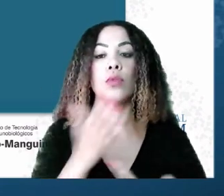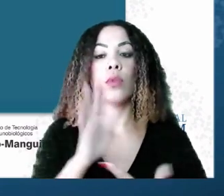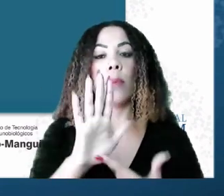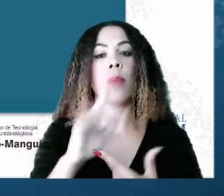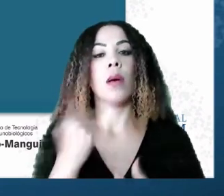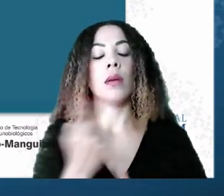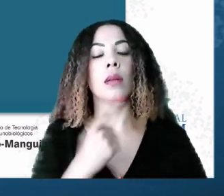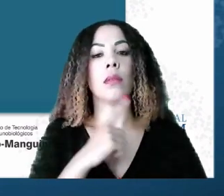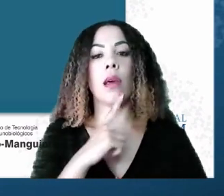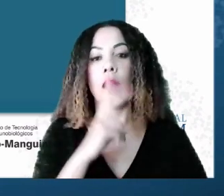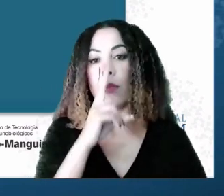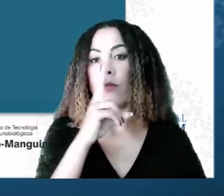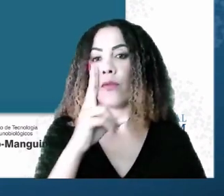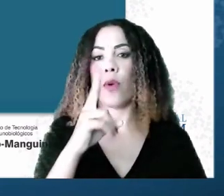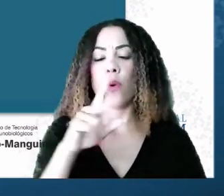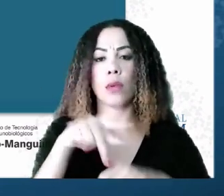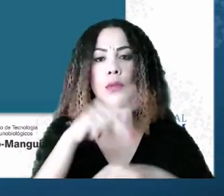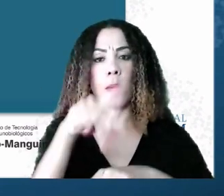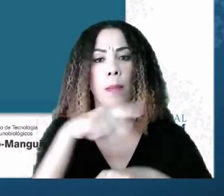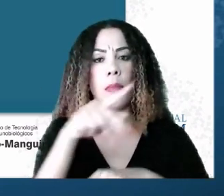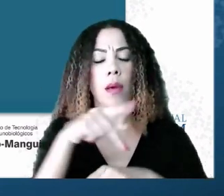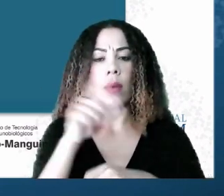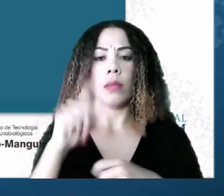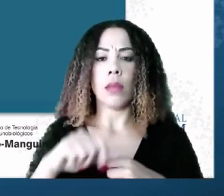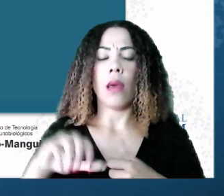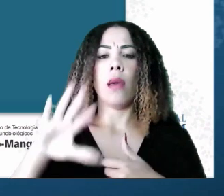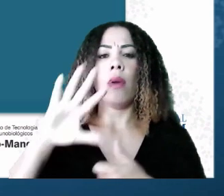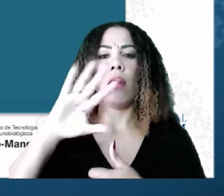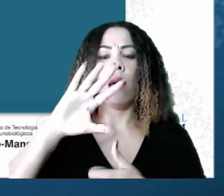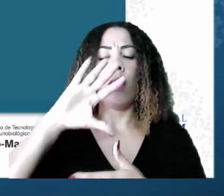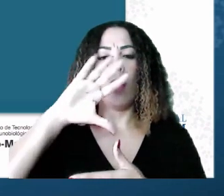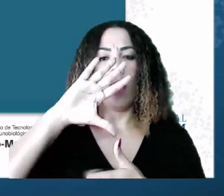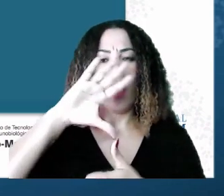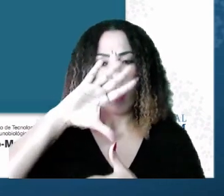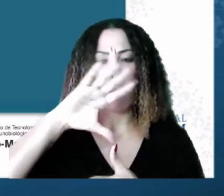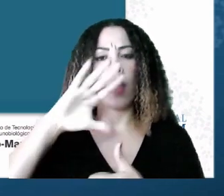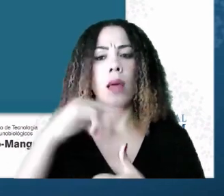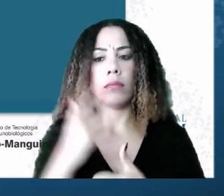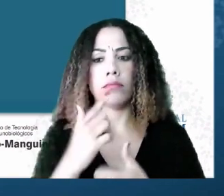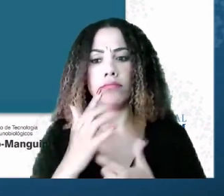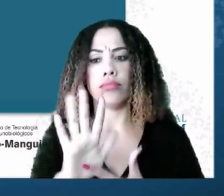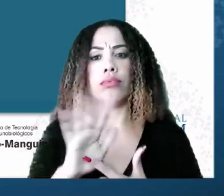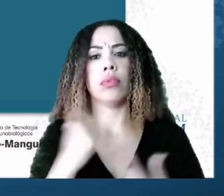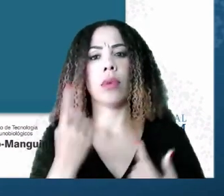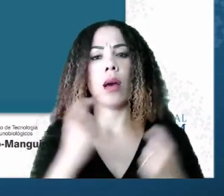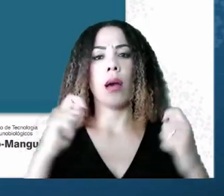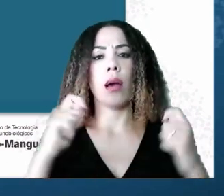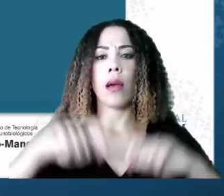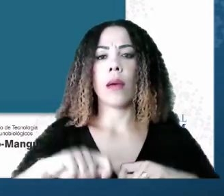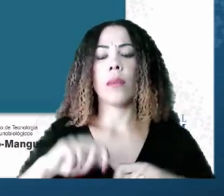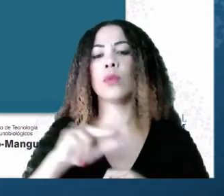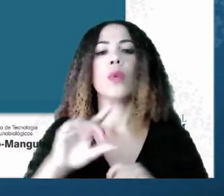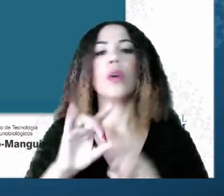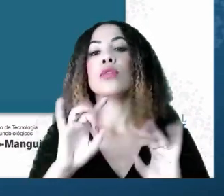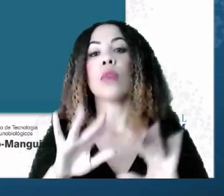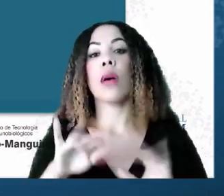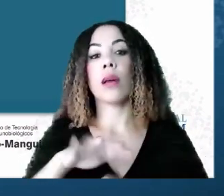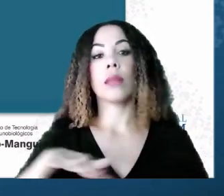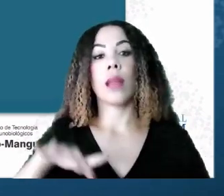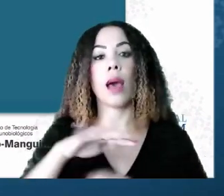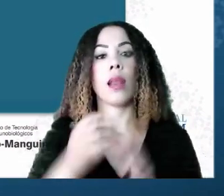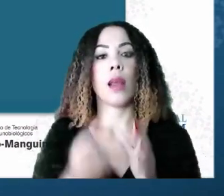como país, como América Latina, demonstrar a nossa capacidade, não só na área produtiva, porque isso já estava mais